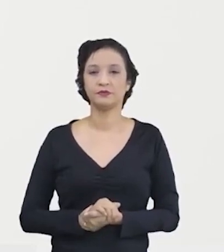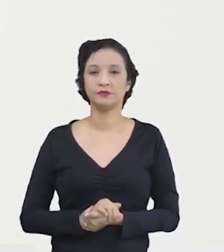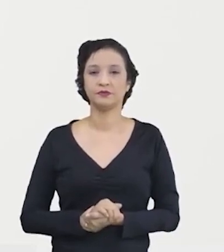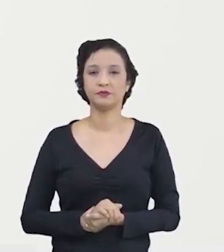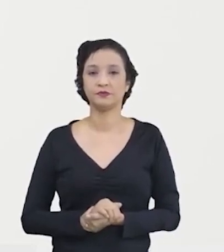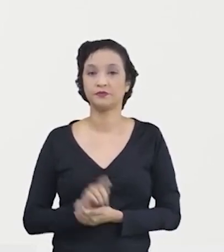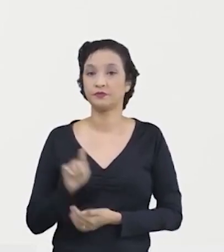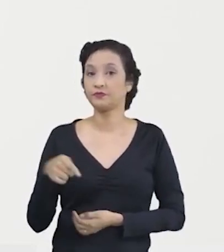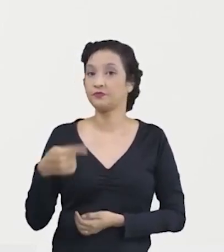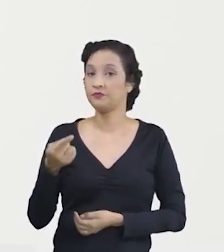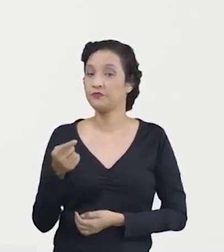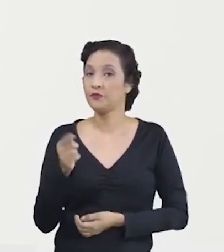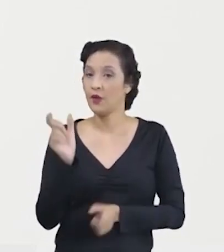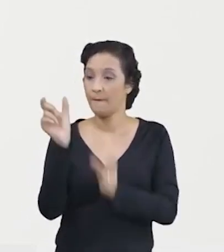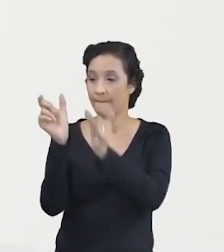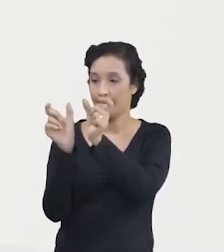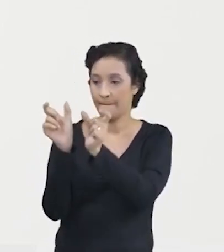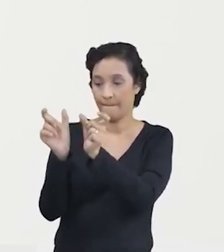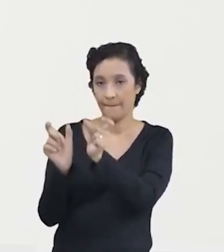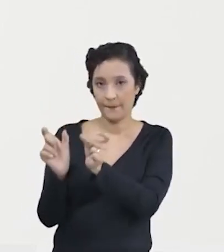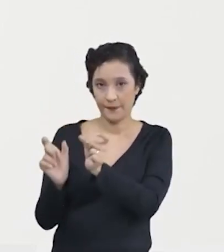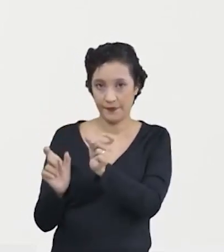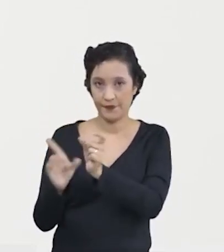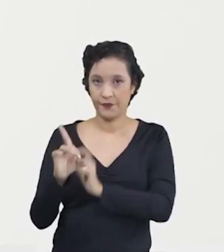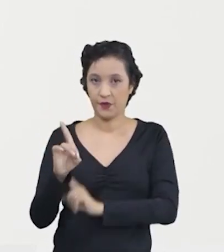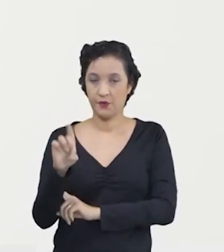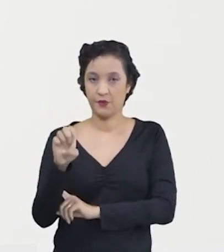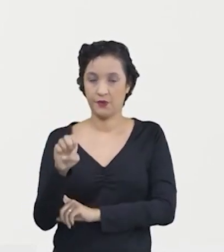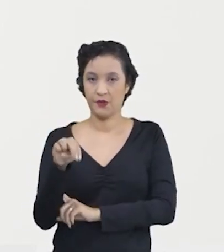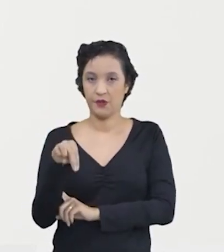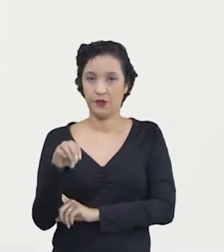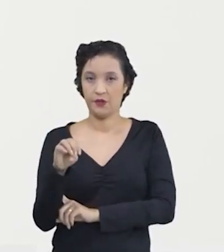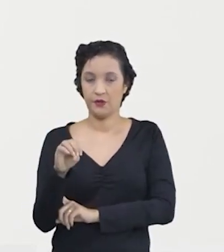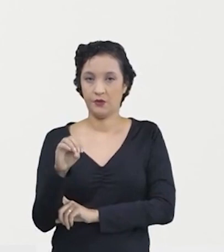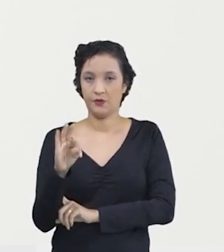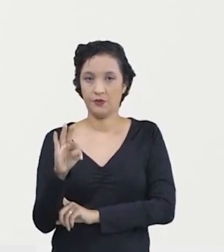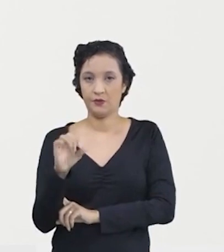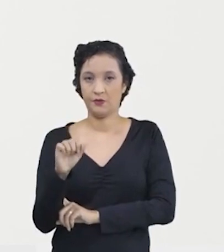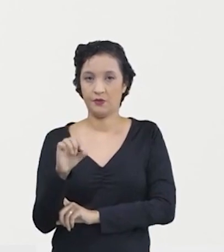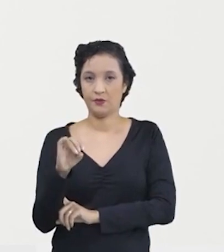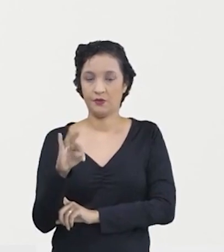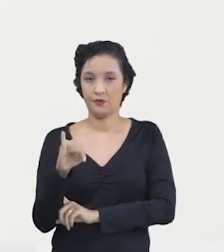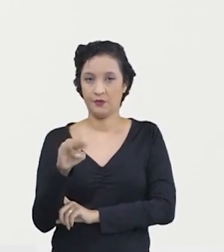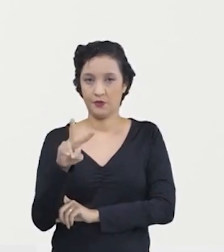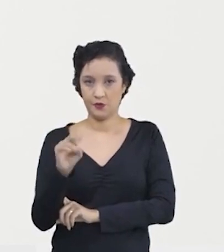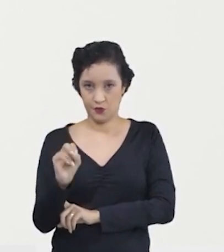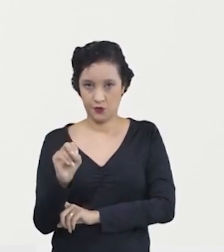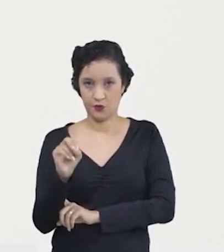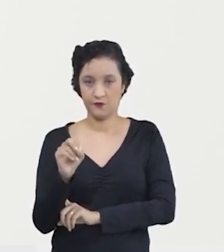Em outras palavras, o sentido denotativo é o sentido real. Olha só aqui que eu coloquei.